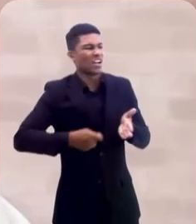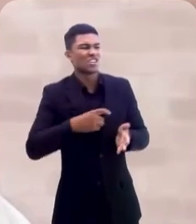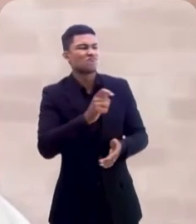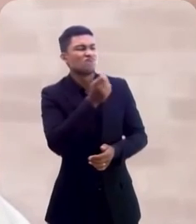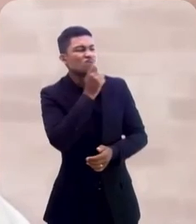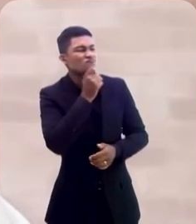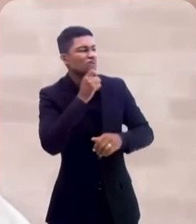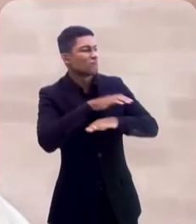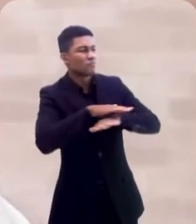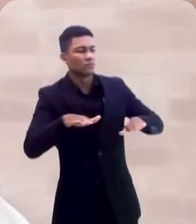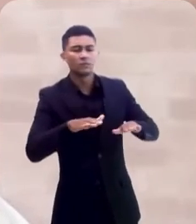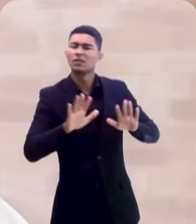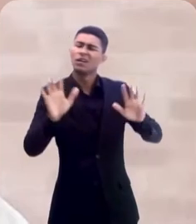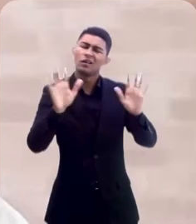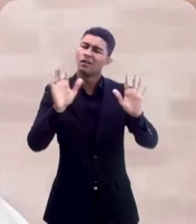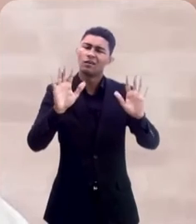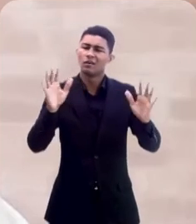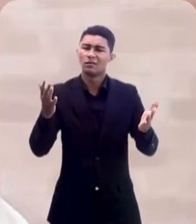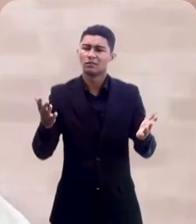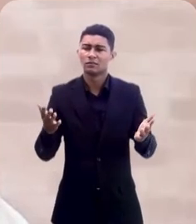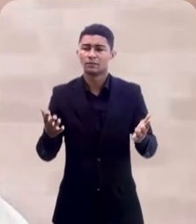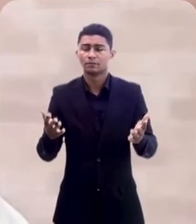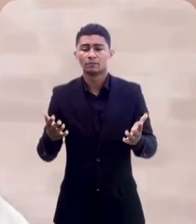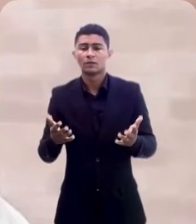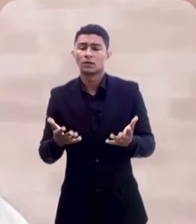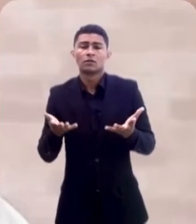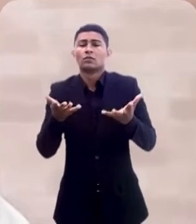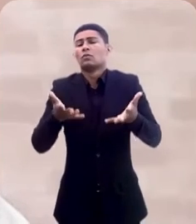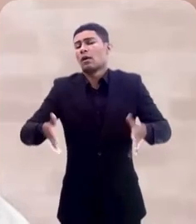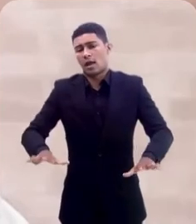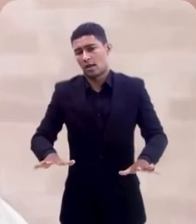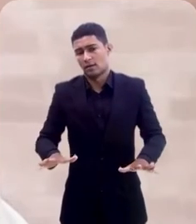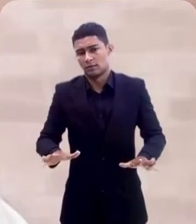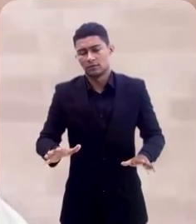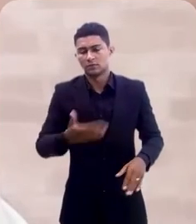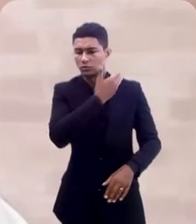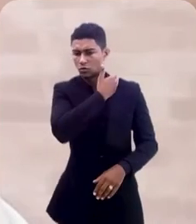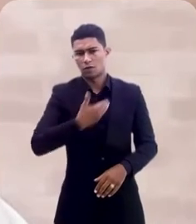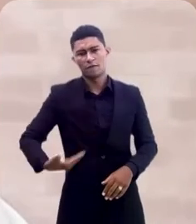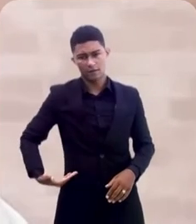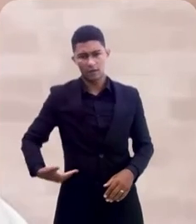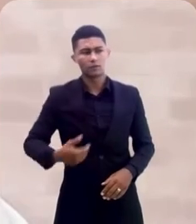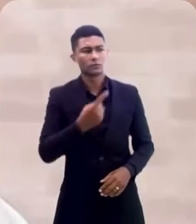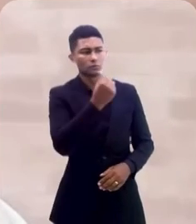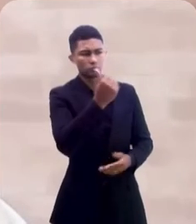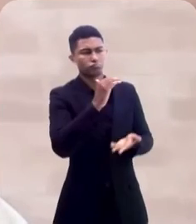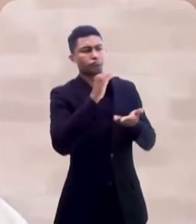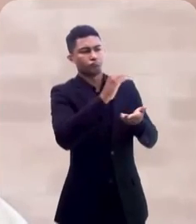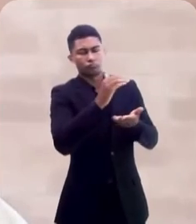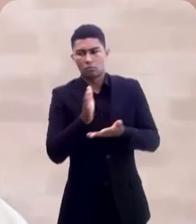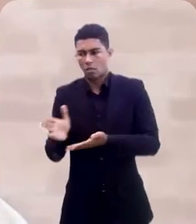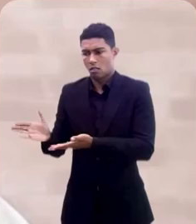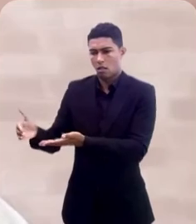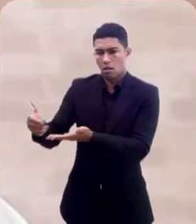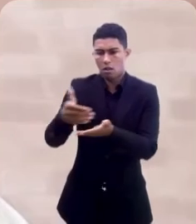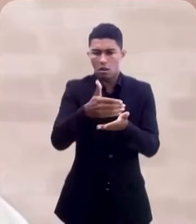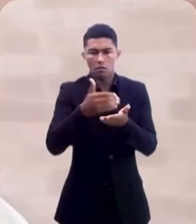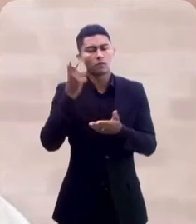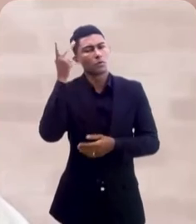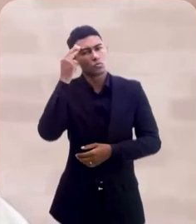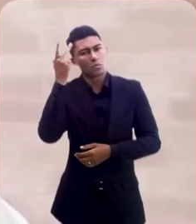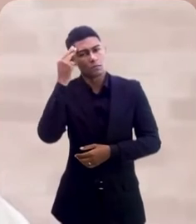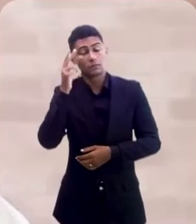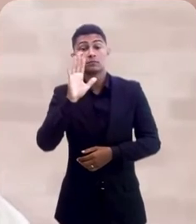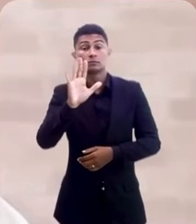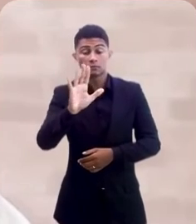benefício que possa trazer dificuldade ou prejuízo para o orçamento público do estado. Absolutamente.